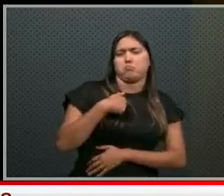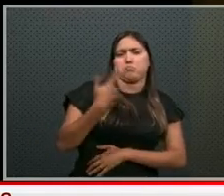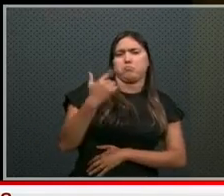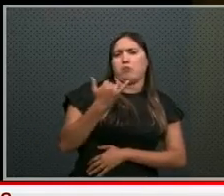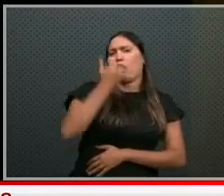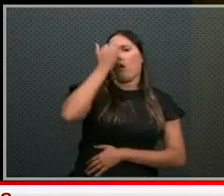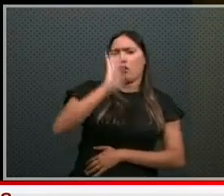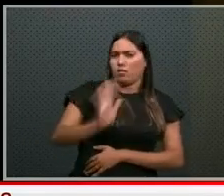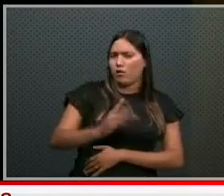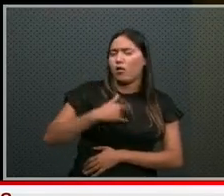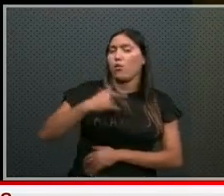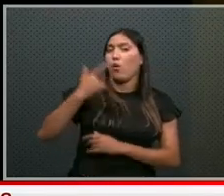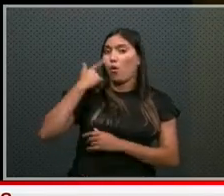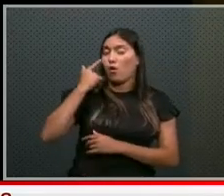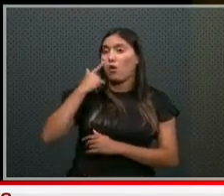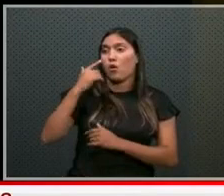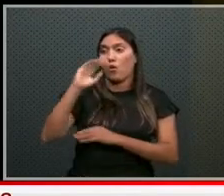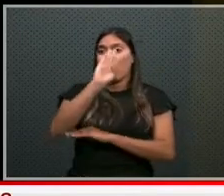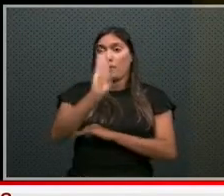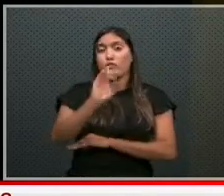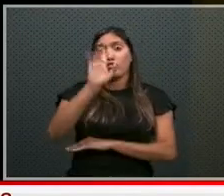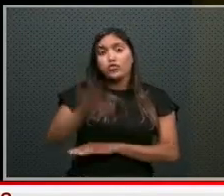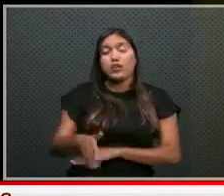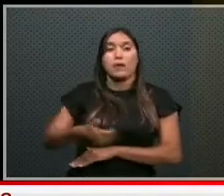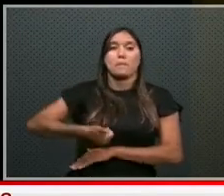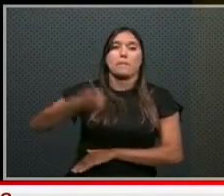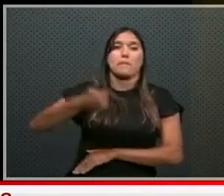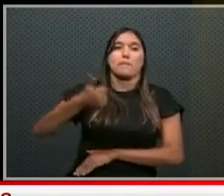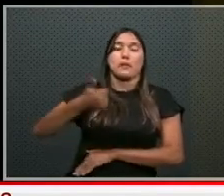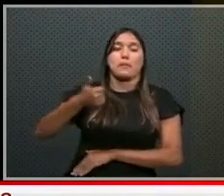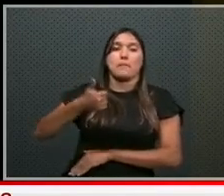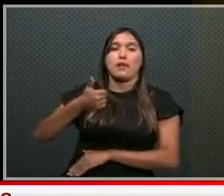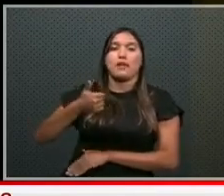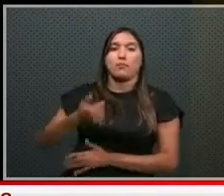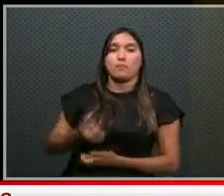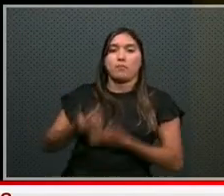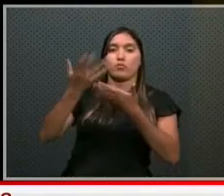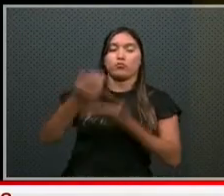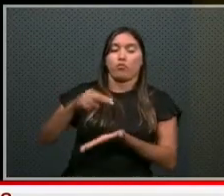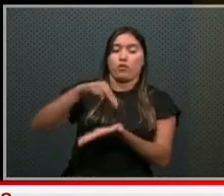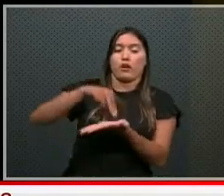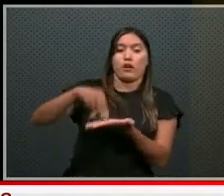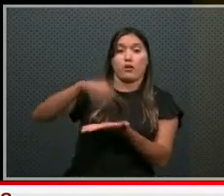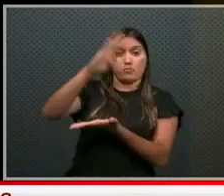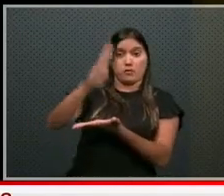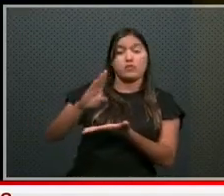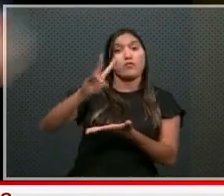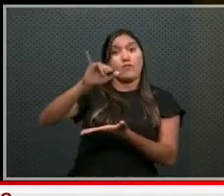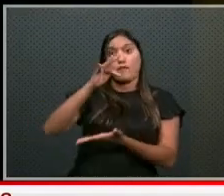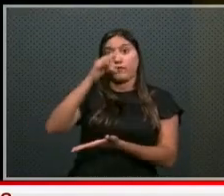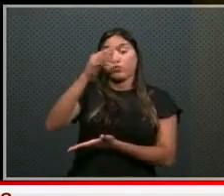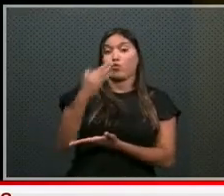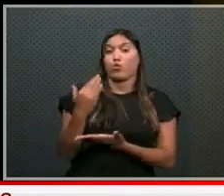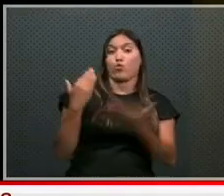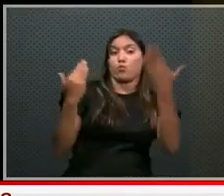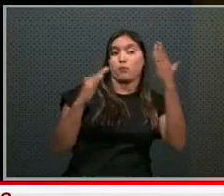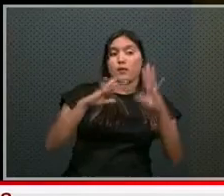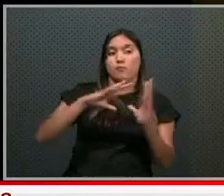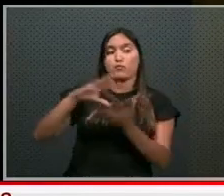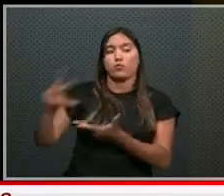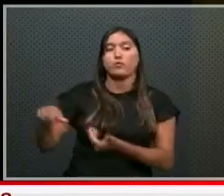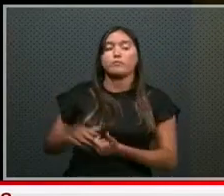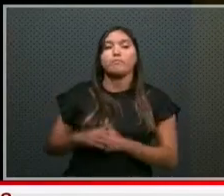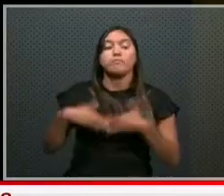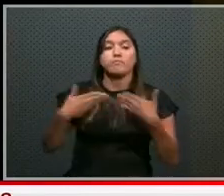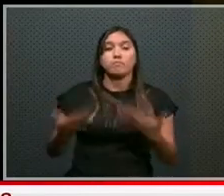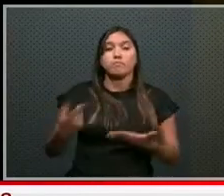nós aqui para iniciação o primeiro produtor colocar o do Brasil e vamos ser do mundo que nós temos já condições para isso então